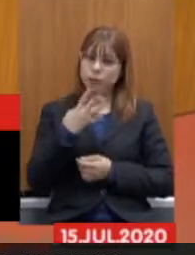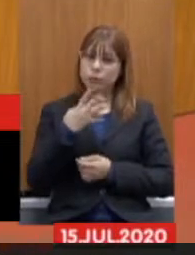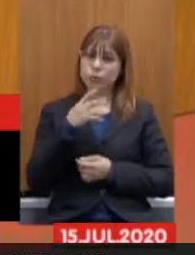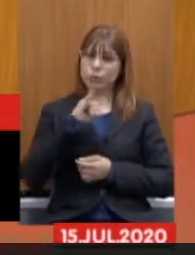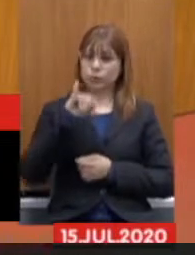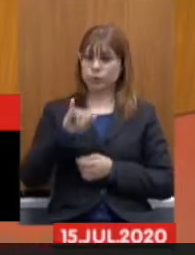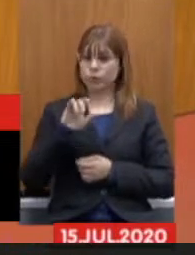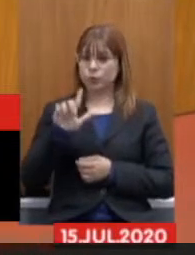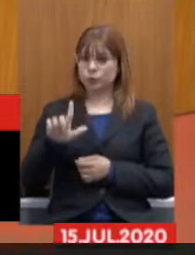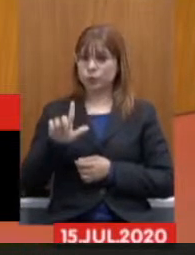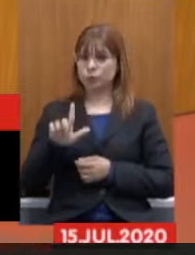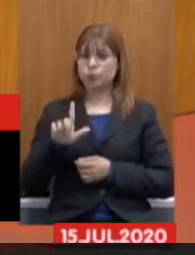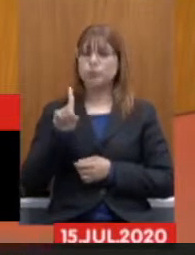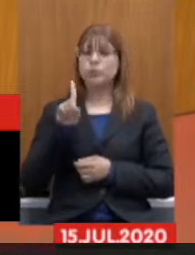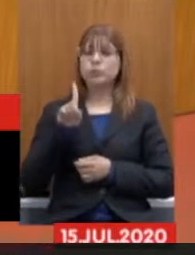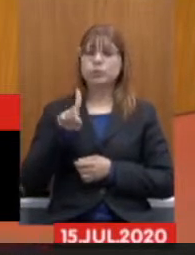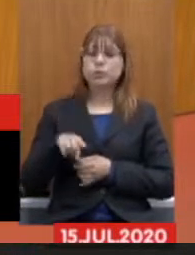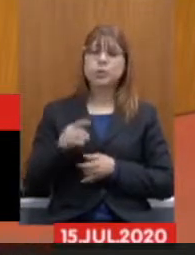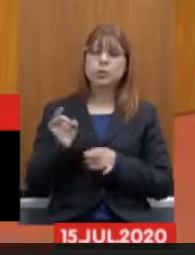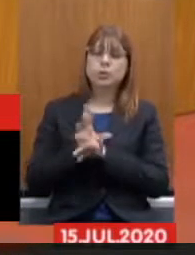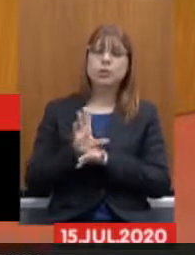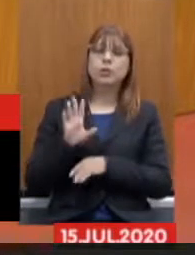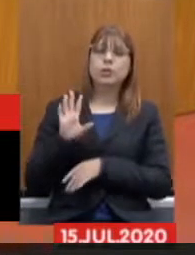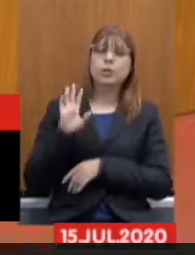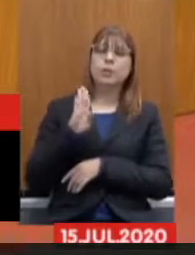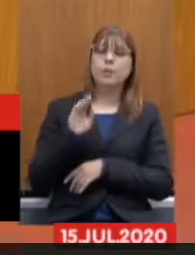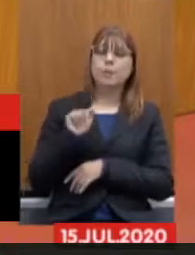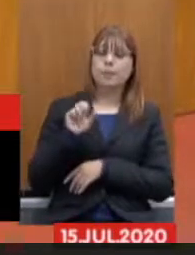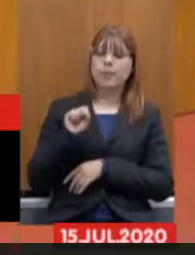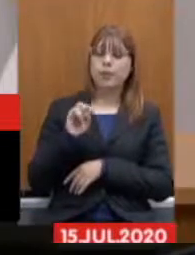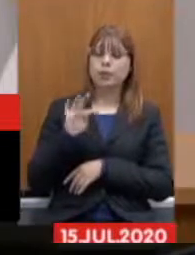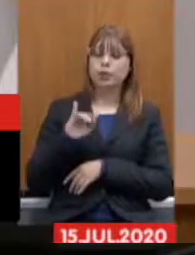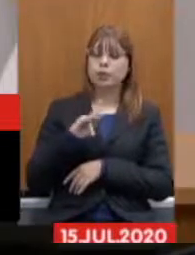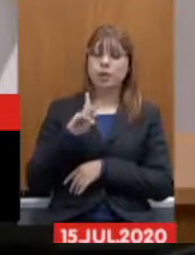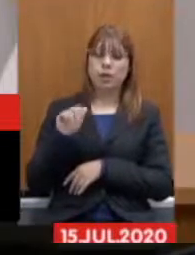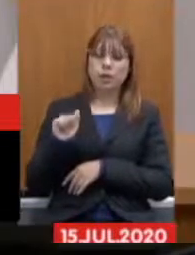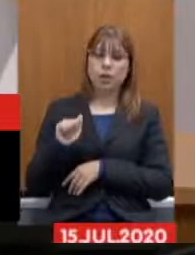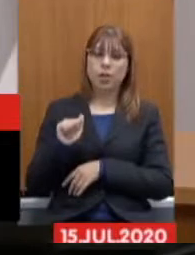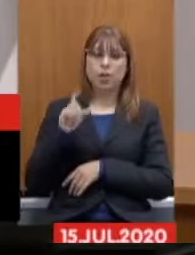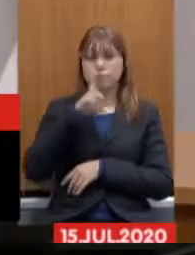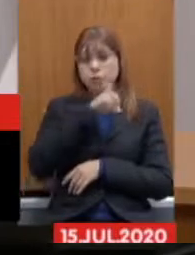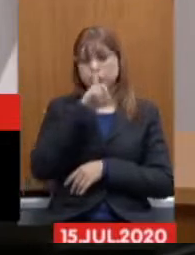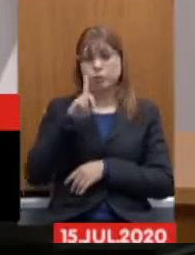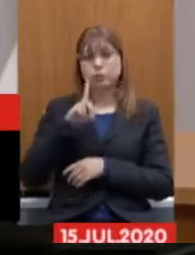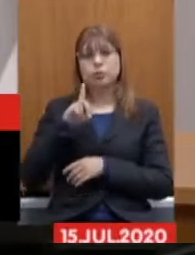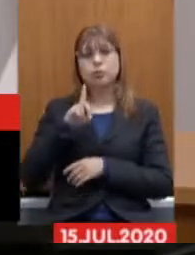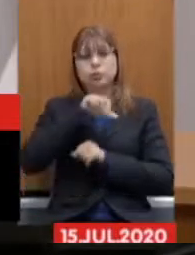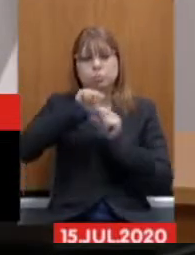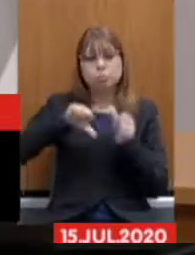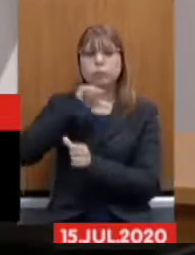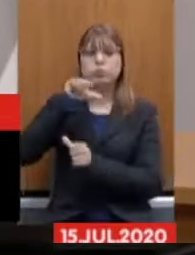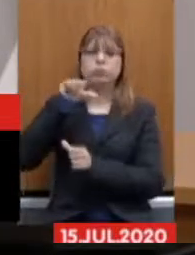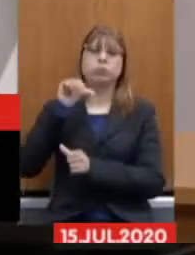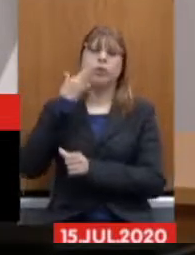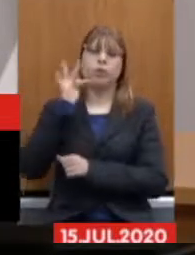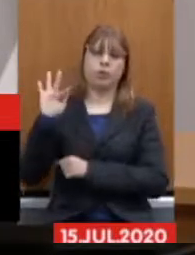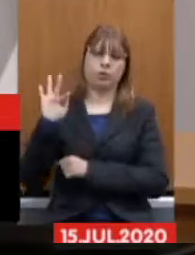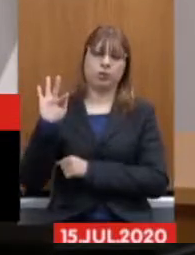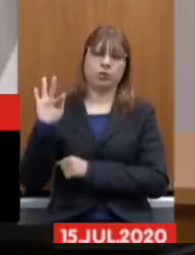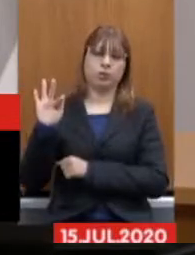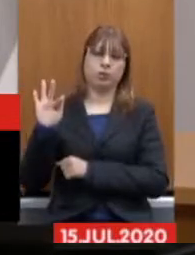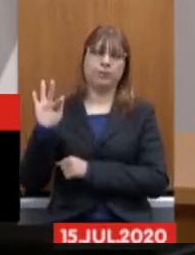para queda da bastilha foi o dia da revolução francesa e os maiores